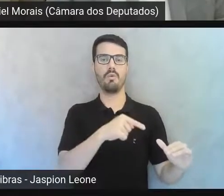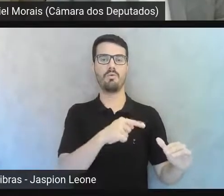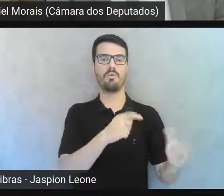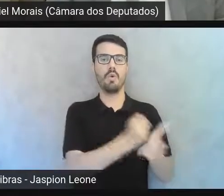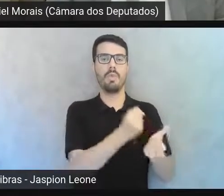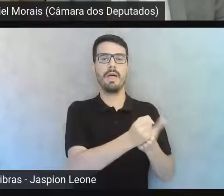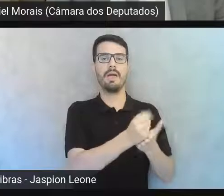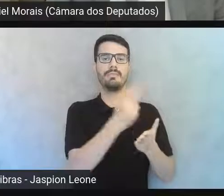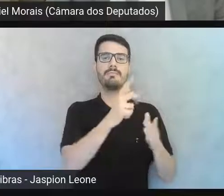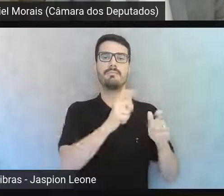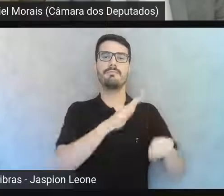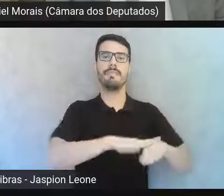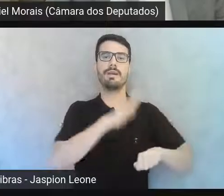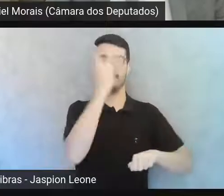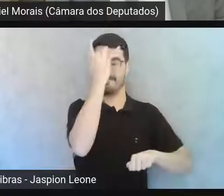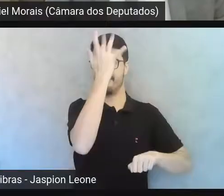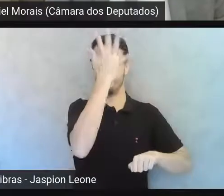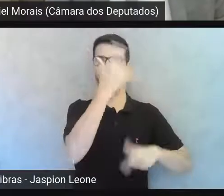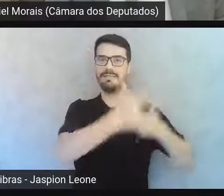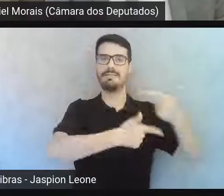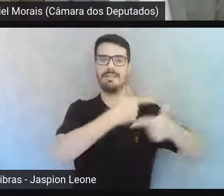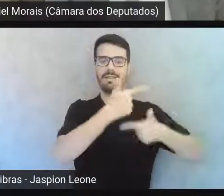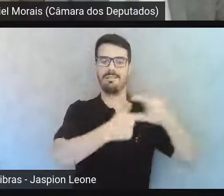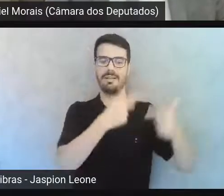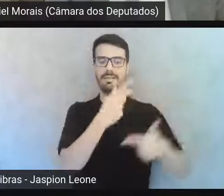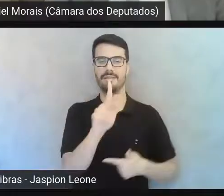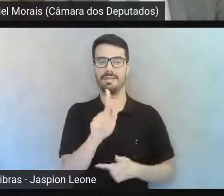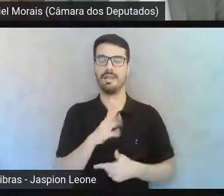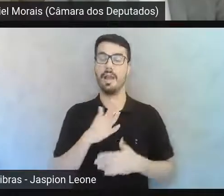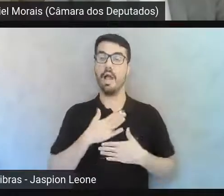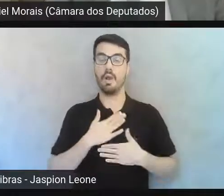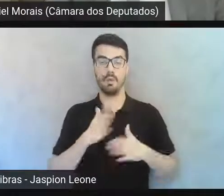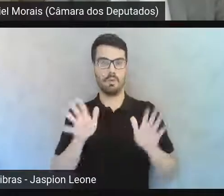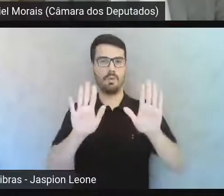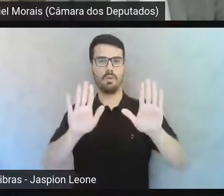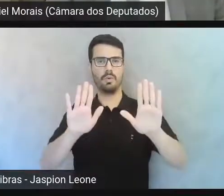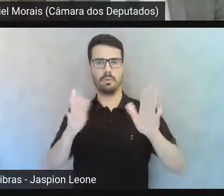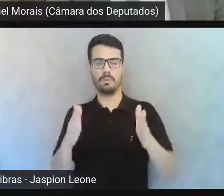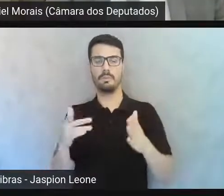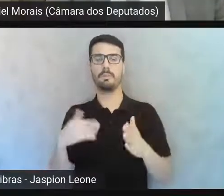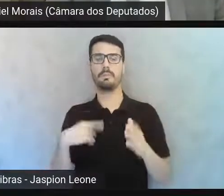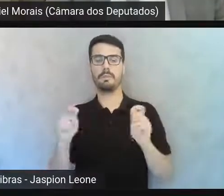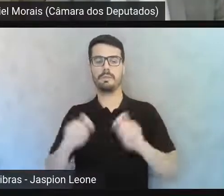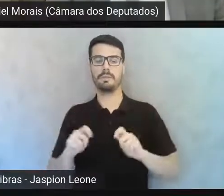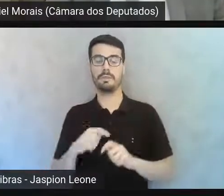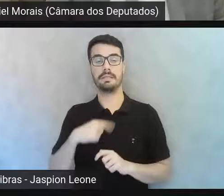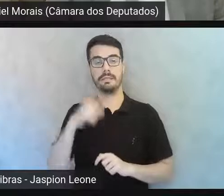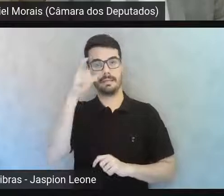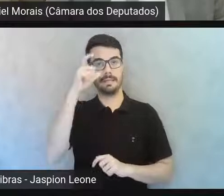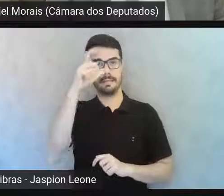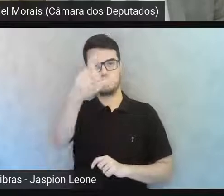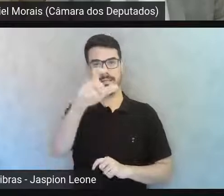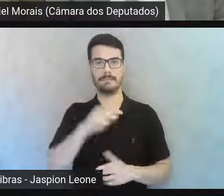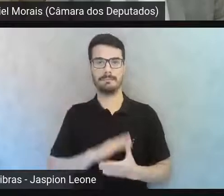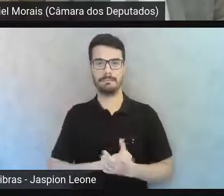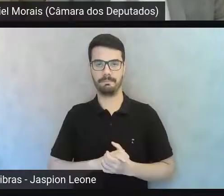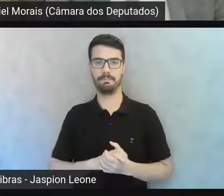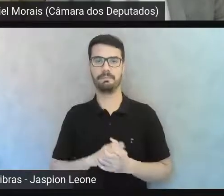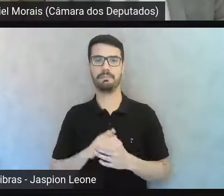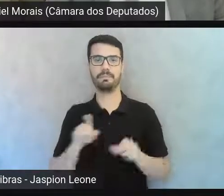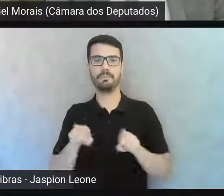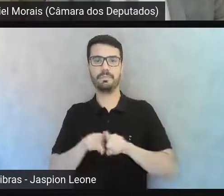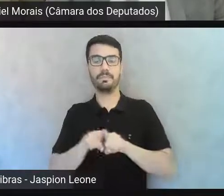vamos avançar um pouquinho. Daniel, você me permite. Isso é tão interessante que o balizamento vem pela